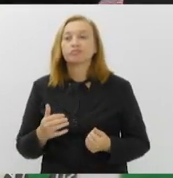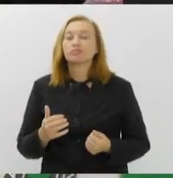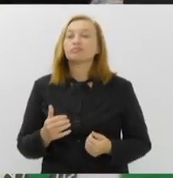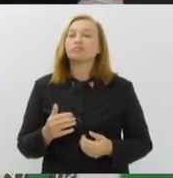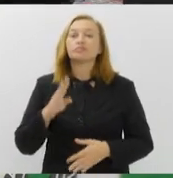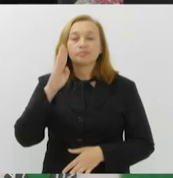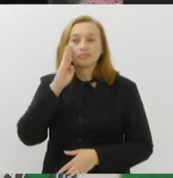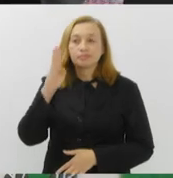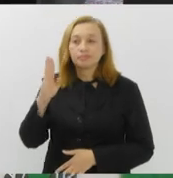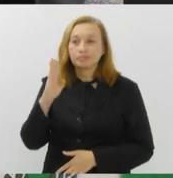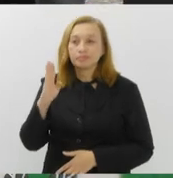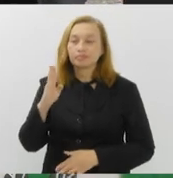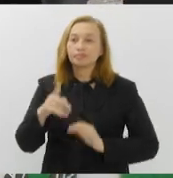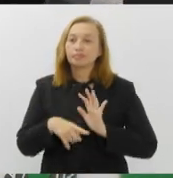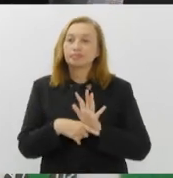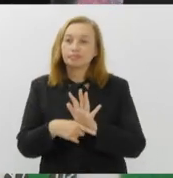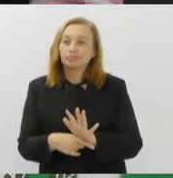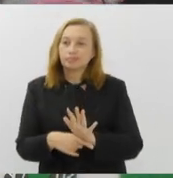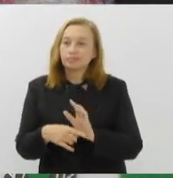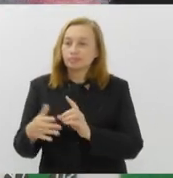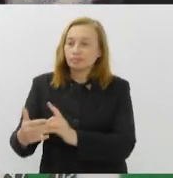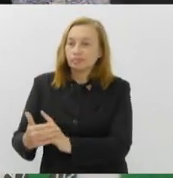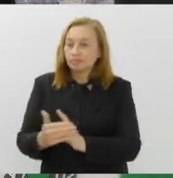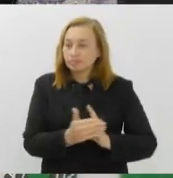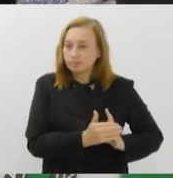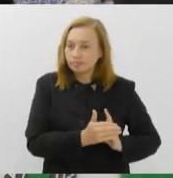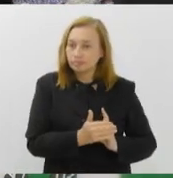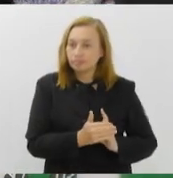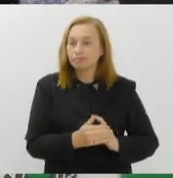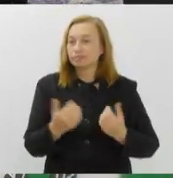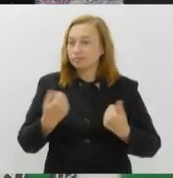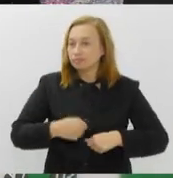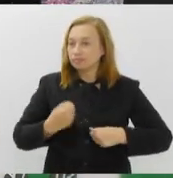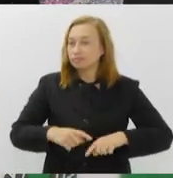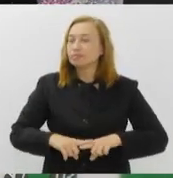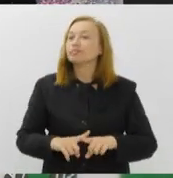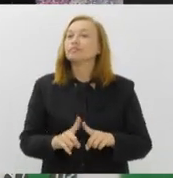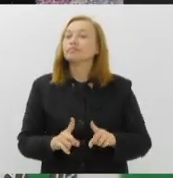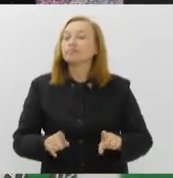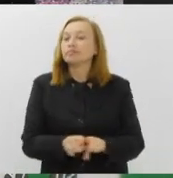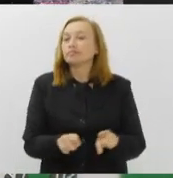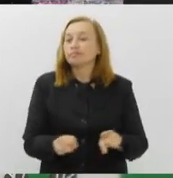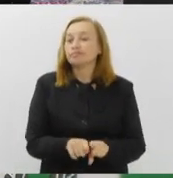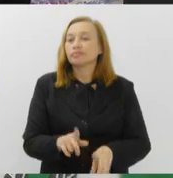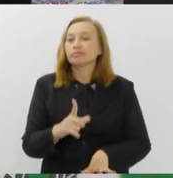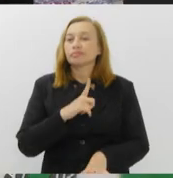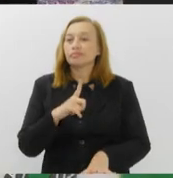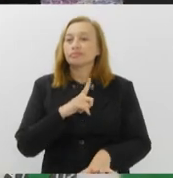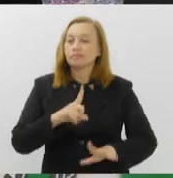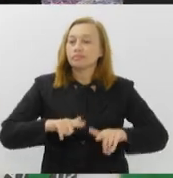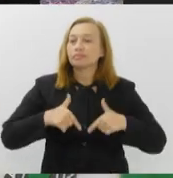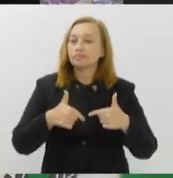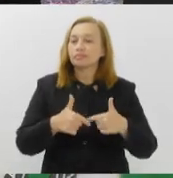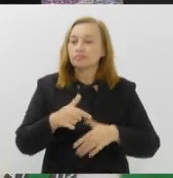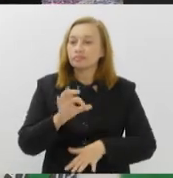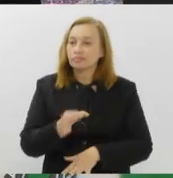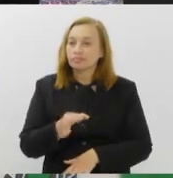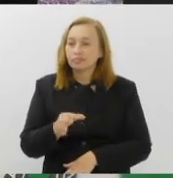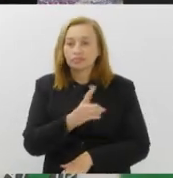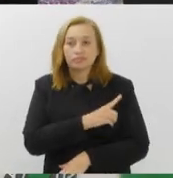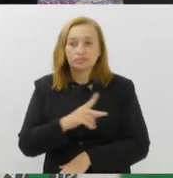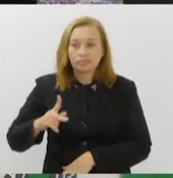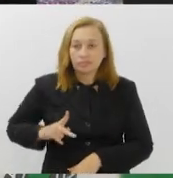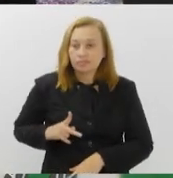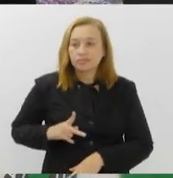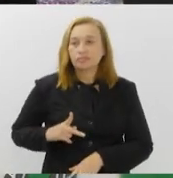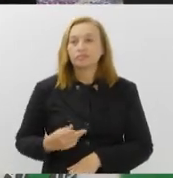não só o acolhimento necessário e fundamental, mas que a gente tenha também ações concretas via Defensoria Pública